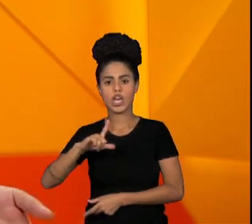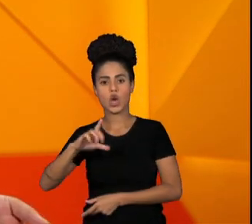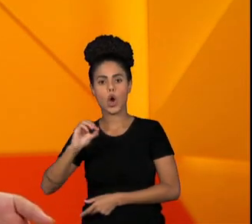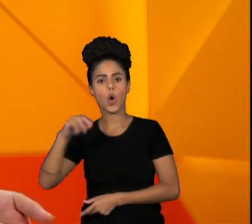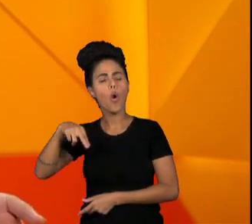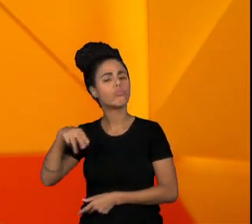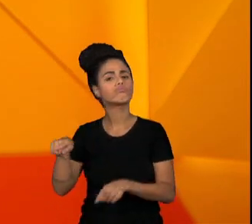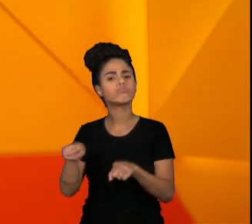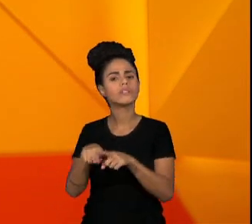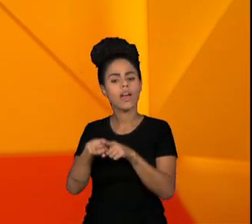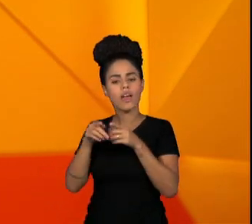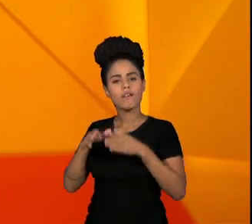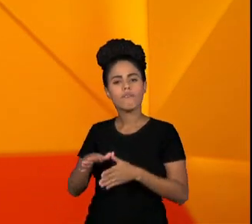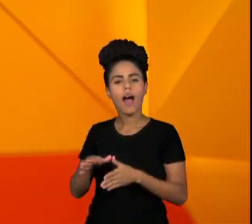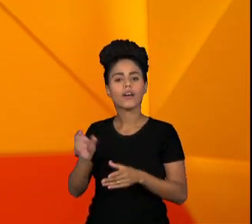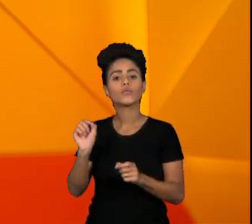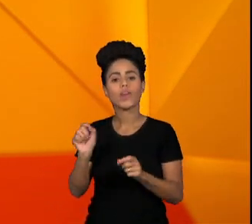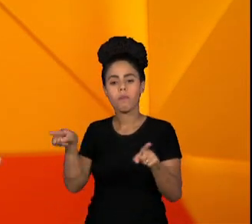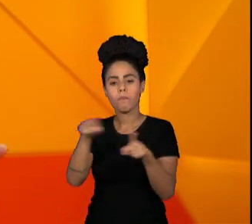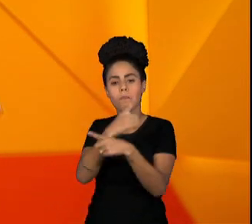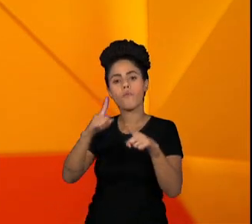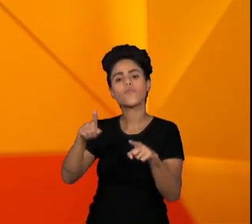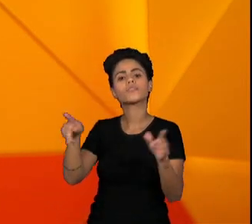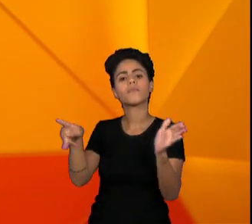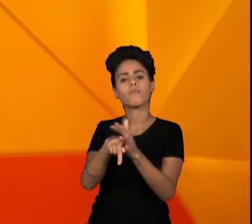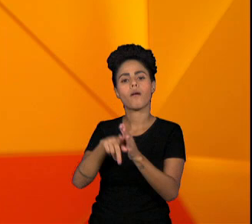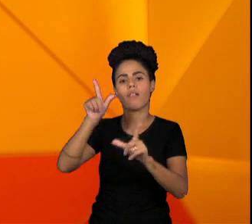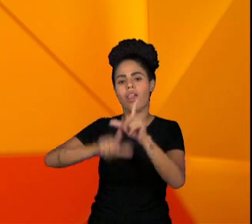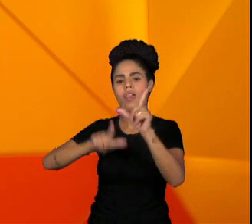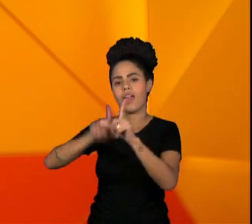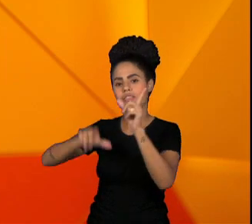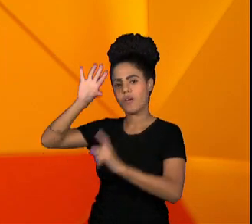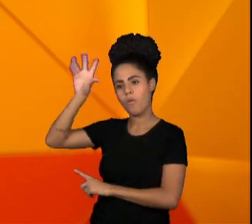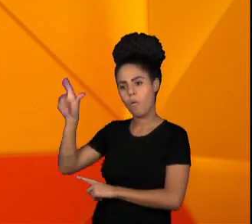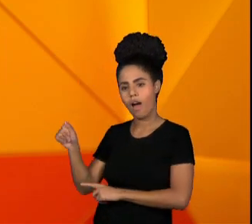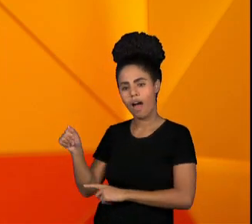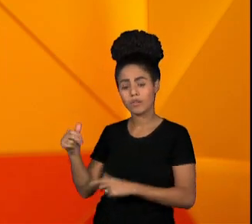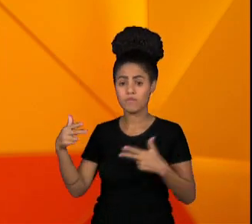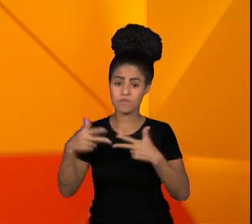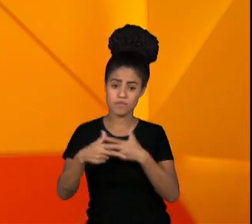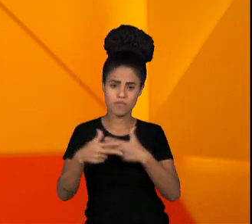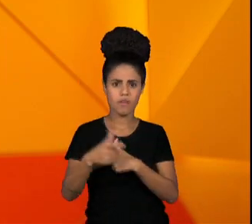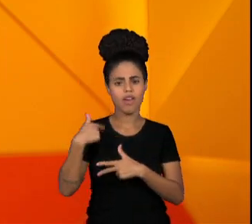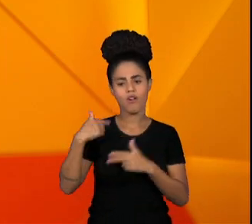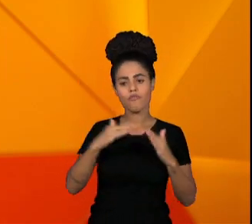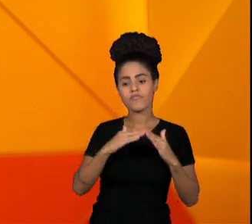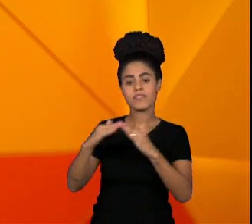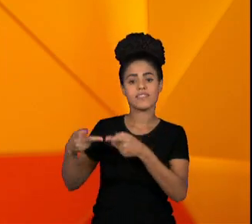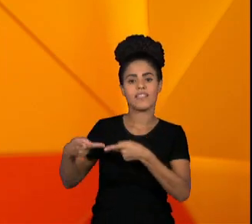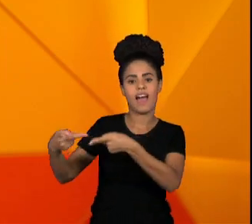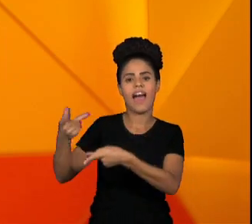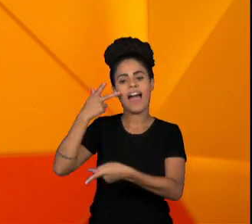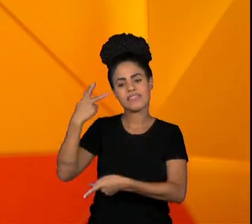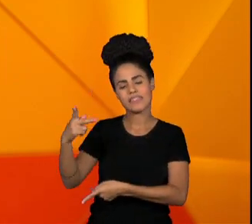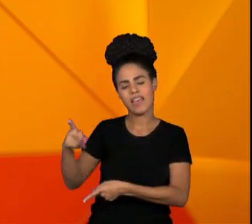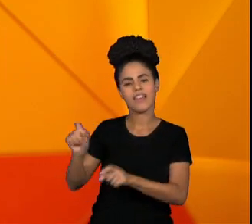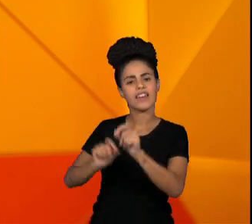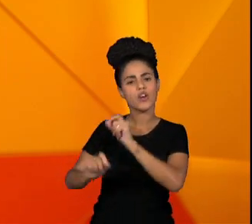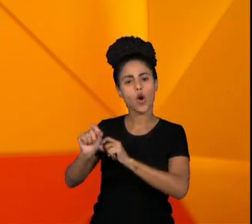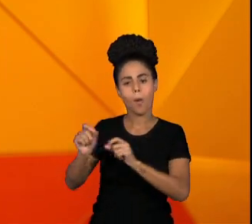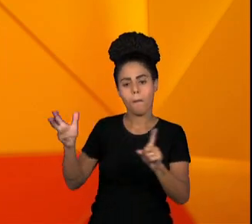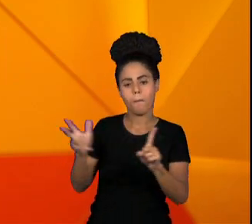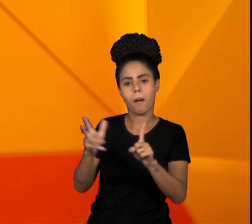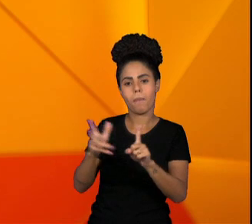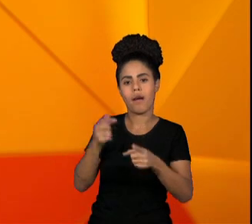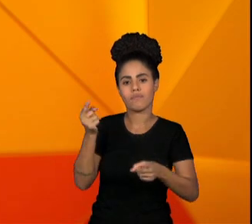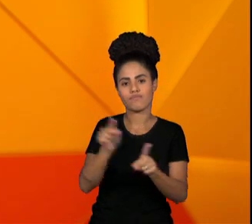brasileira africana nas suas músicas cheias de swing e potência. Eu fui até a casa dele para a gente conversar sobre as influências na